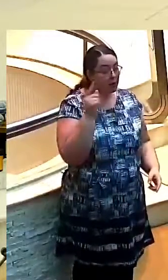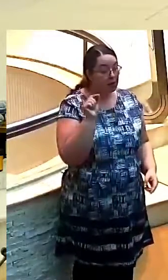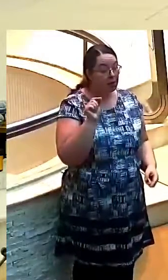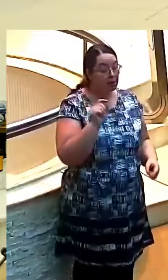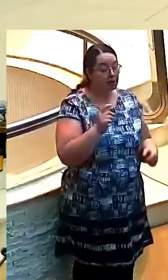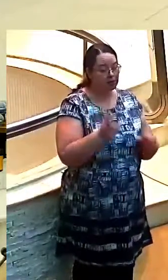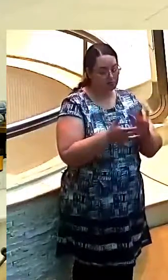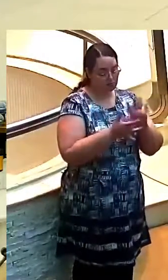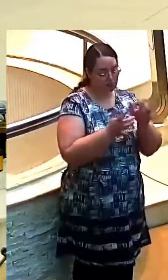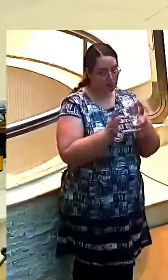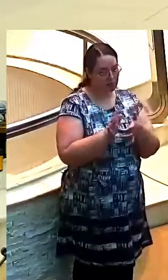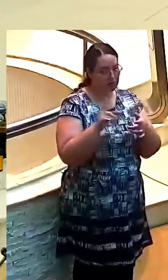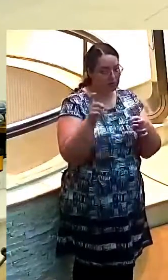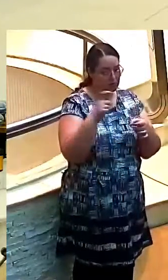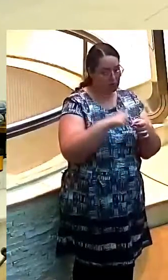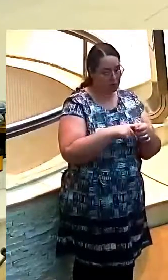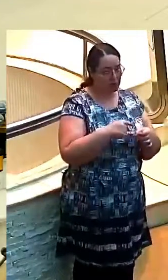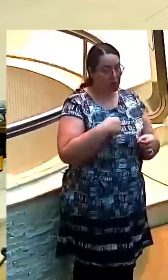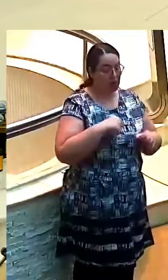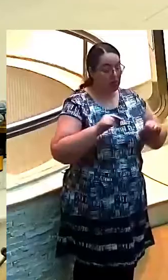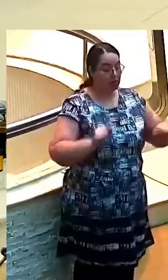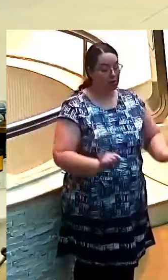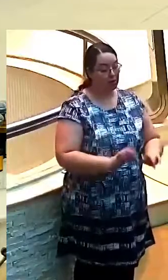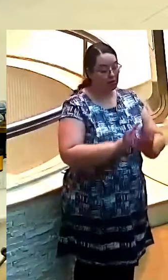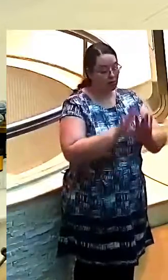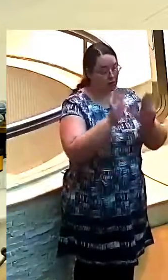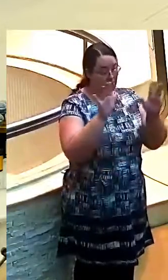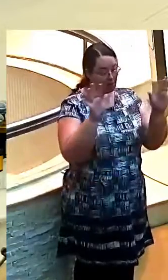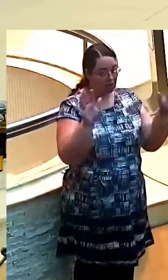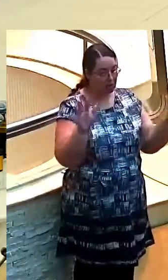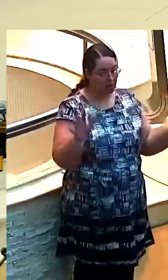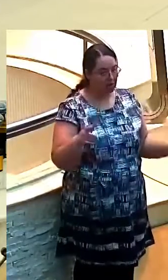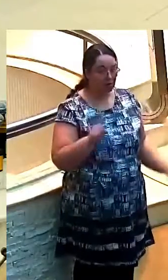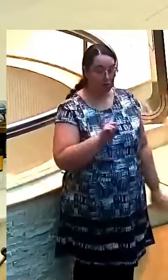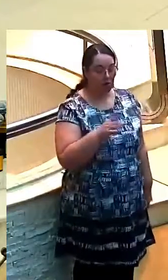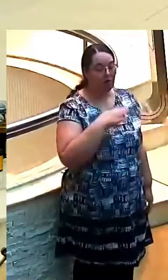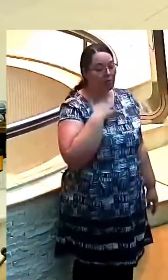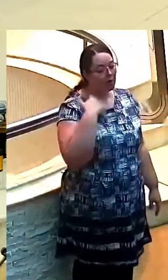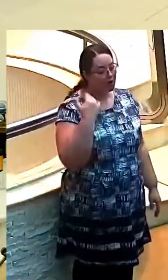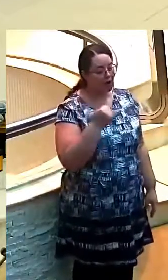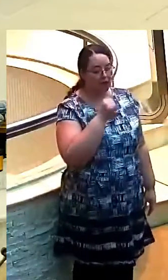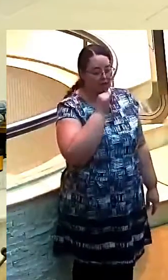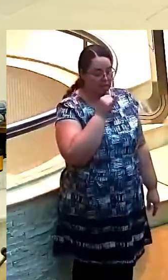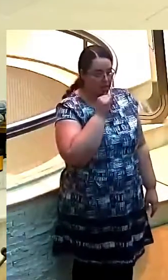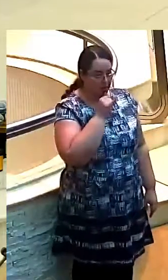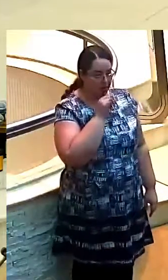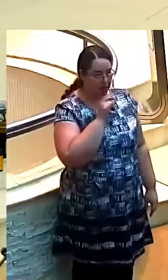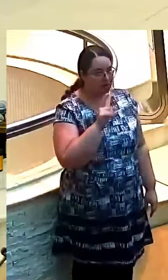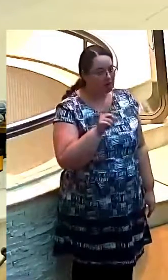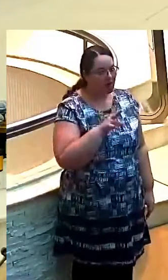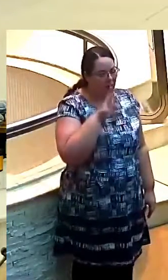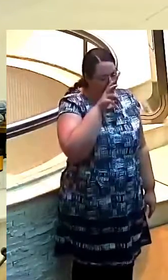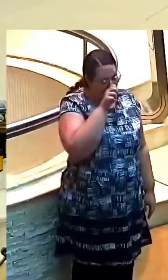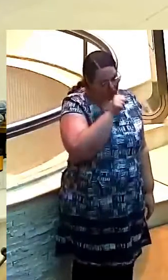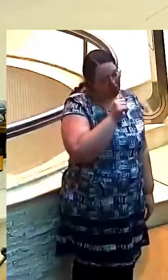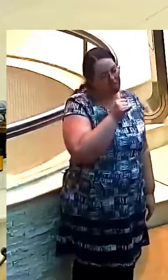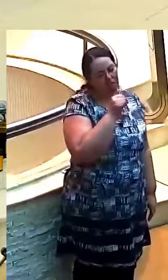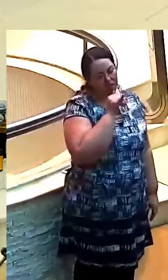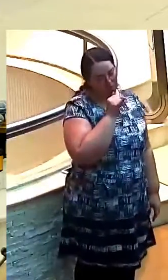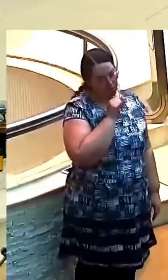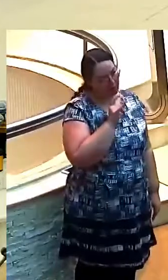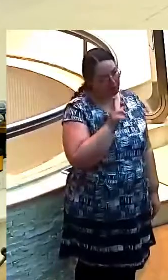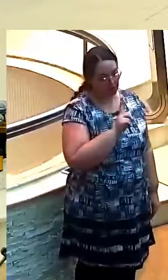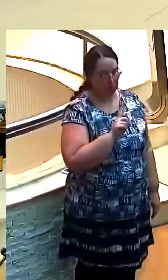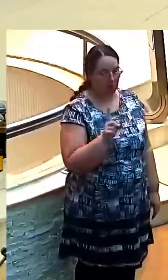eu me glorie, de que não corri em vão, não me esforcei, inutilmente, is a